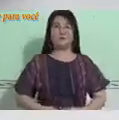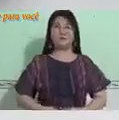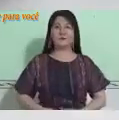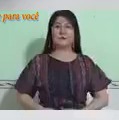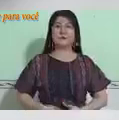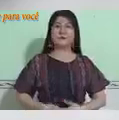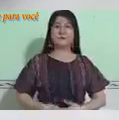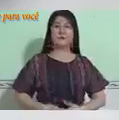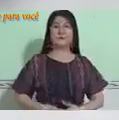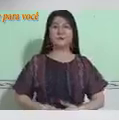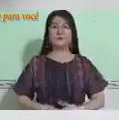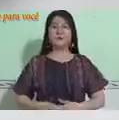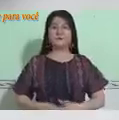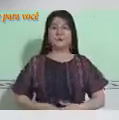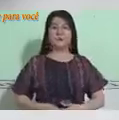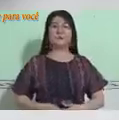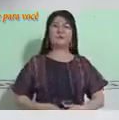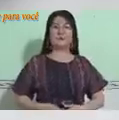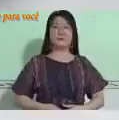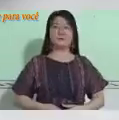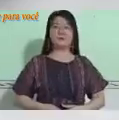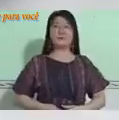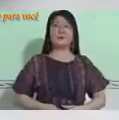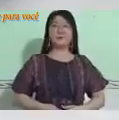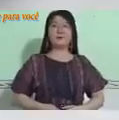GUAMINERALMORNACOM 3 colheres de esopadesal diluídas.